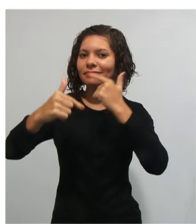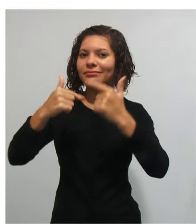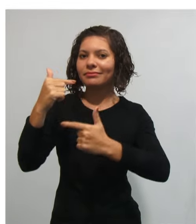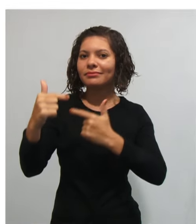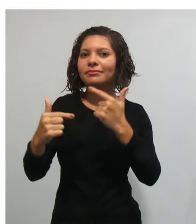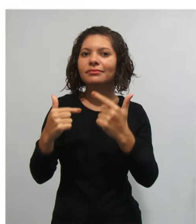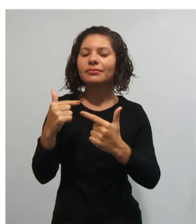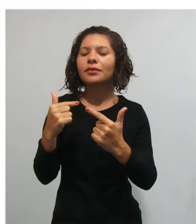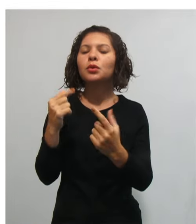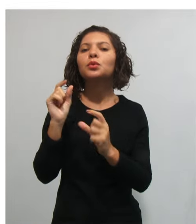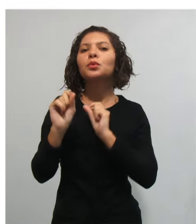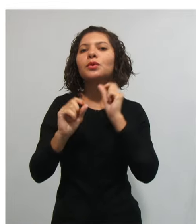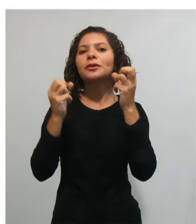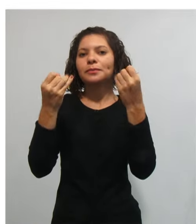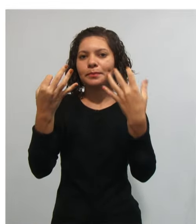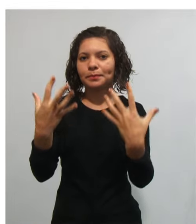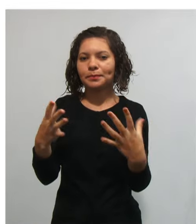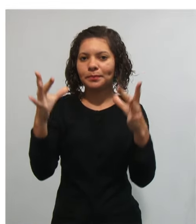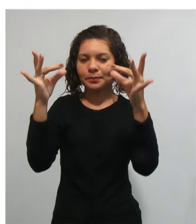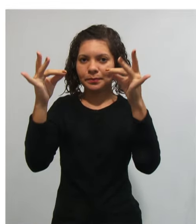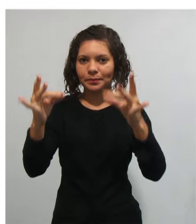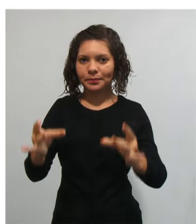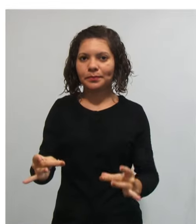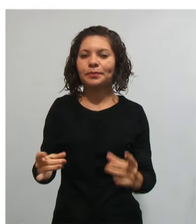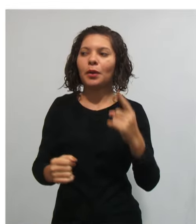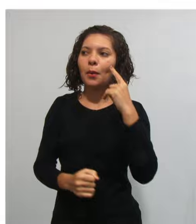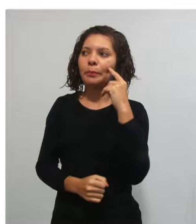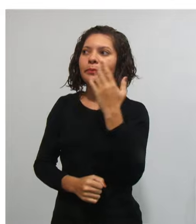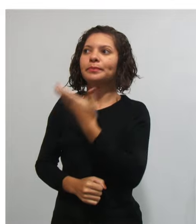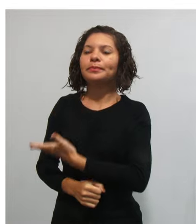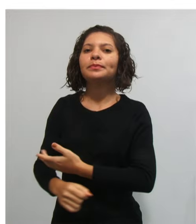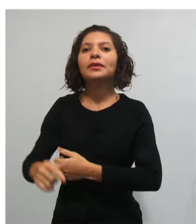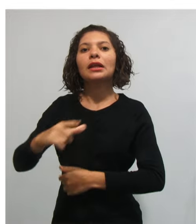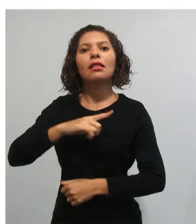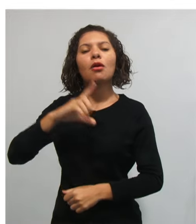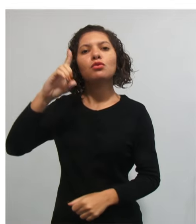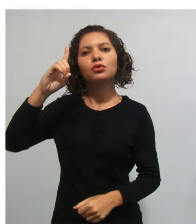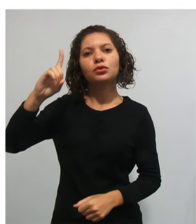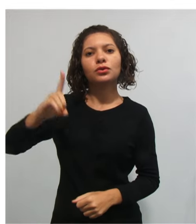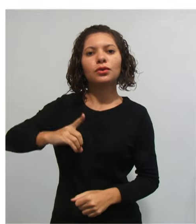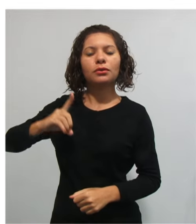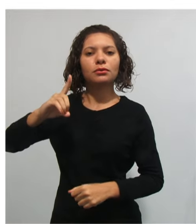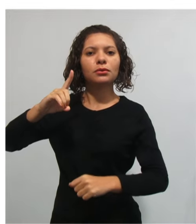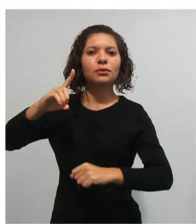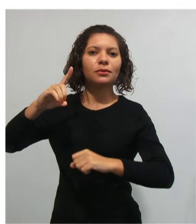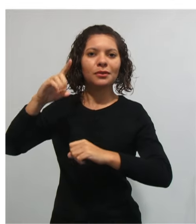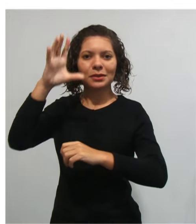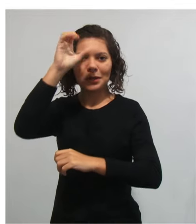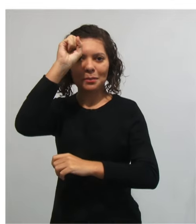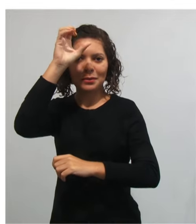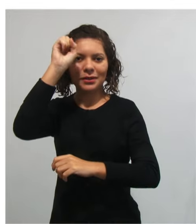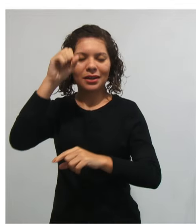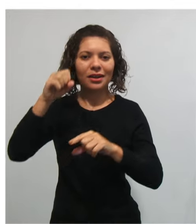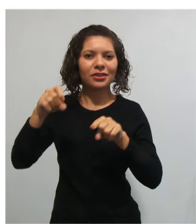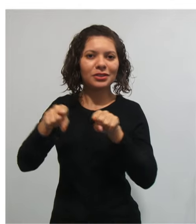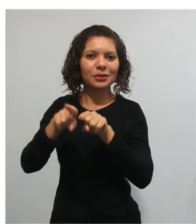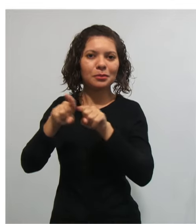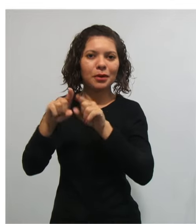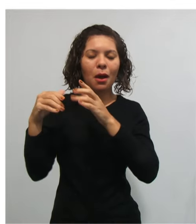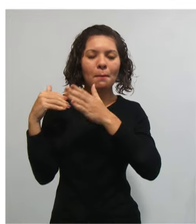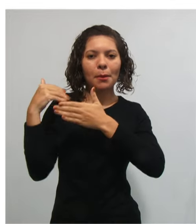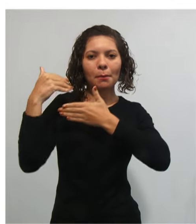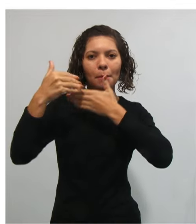eh a educação infantil tema os direitos de aprendizagem e desenvolvimento então lá